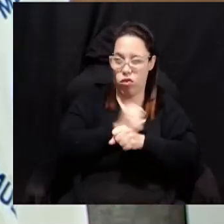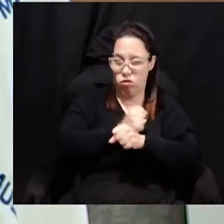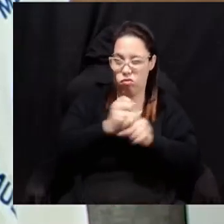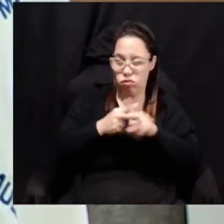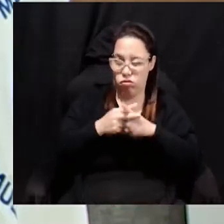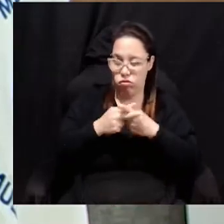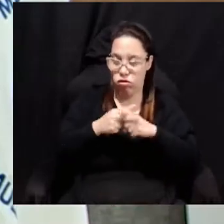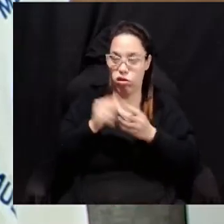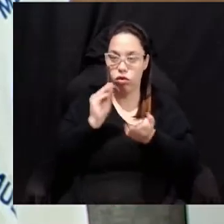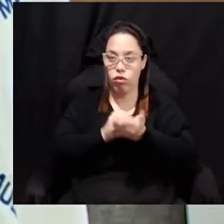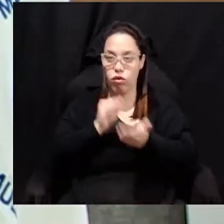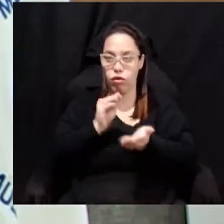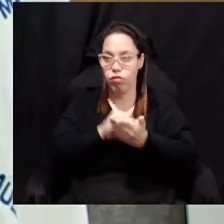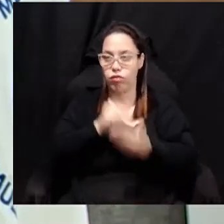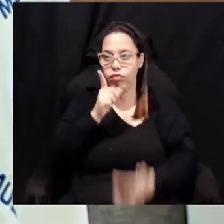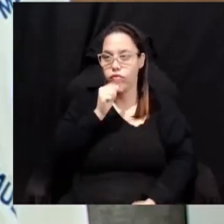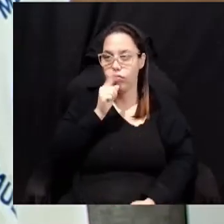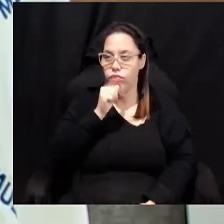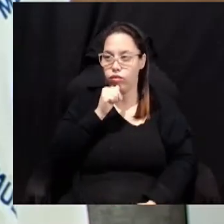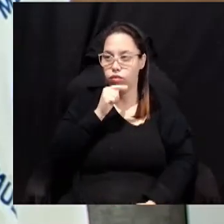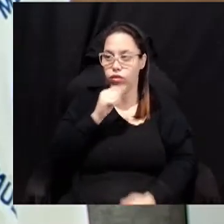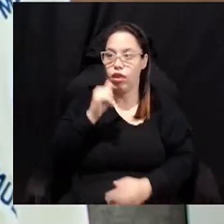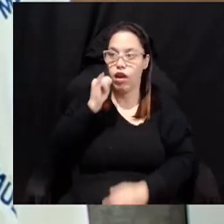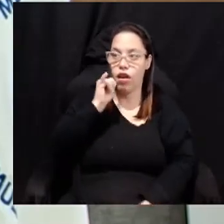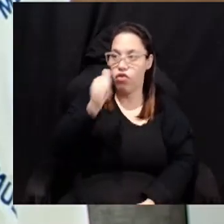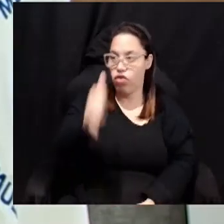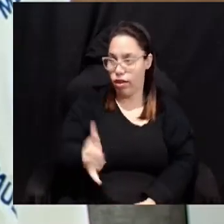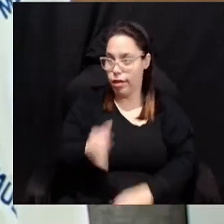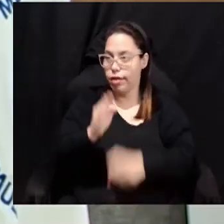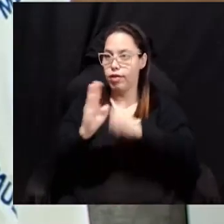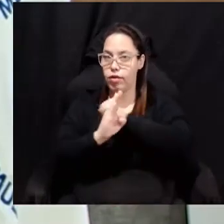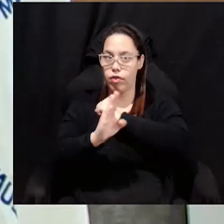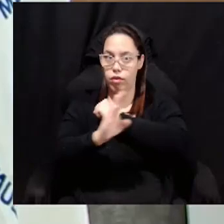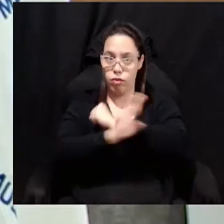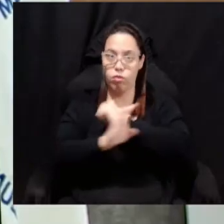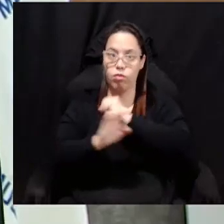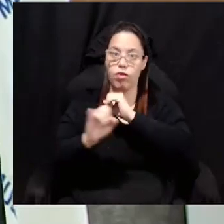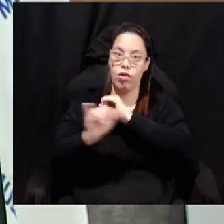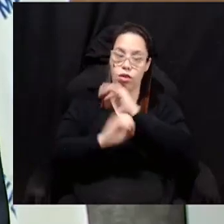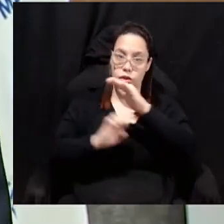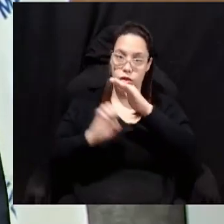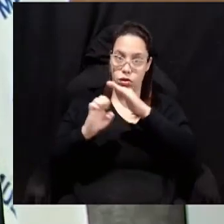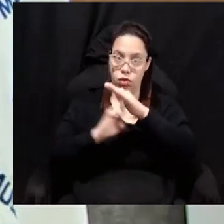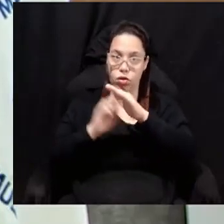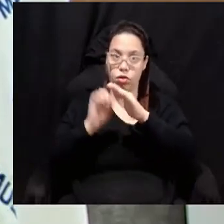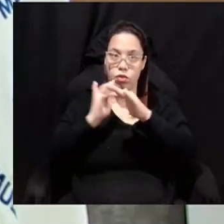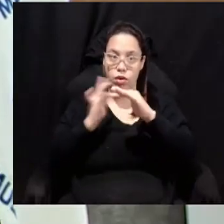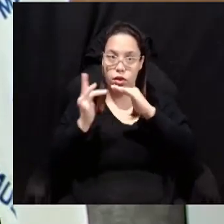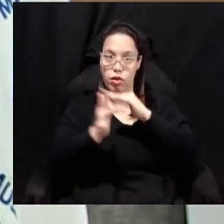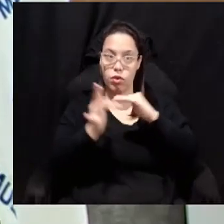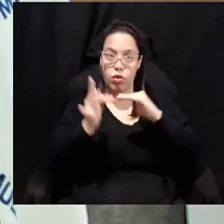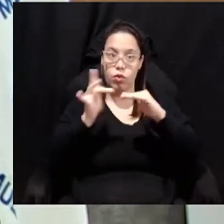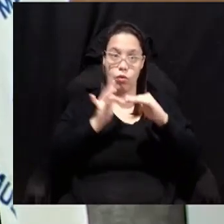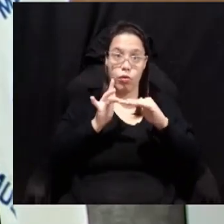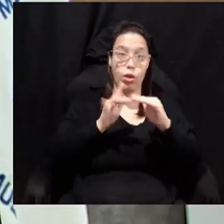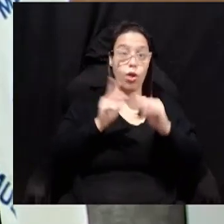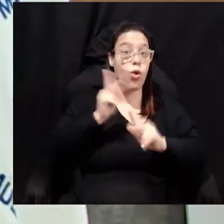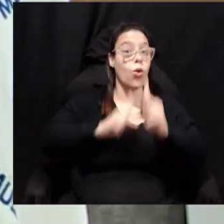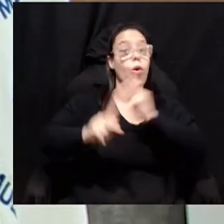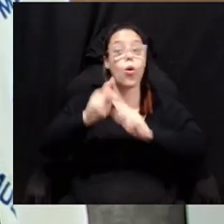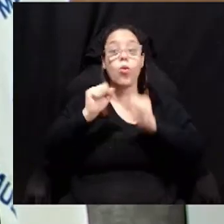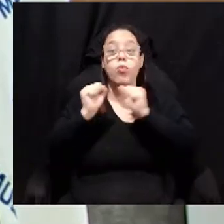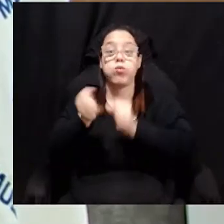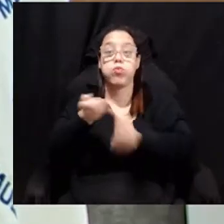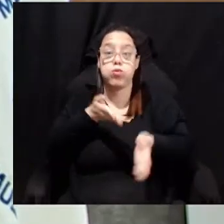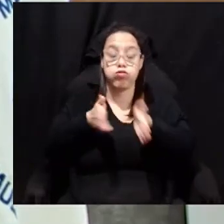determinado bairro, ele avisa o bairro, seja pela imprensa, seja pelas redes sociais, que a população possa ter acesso nos